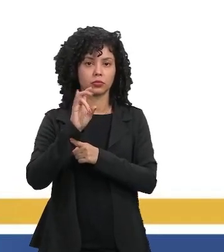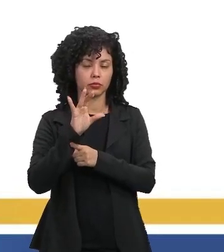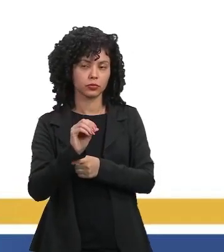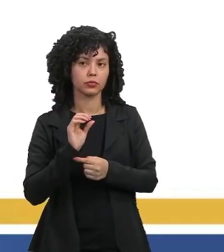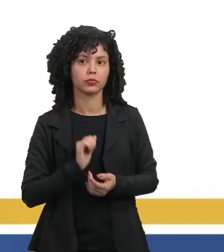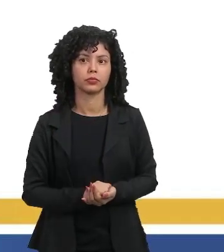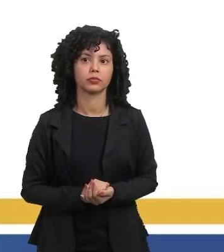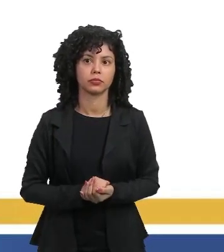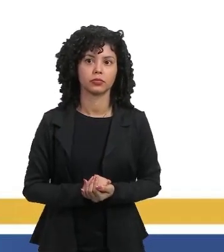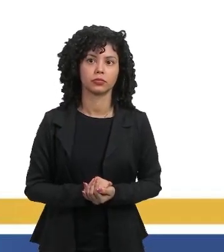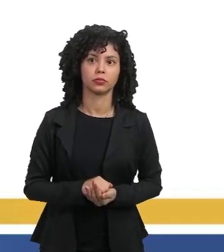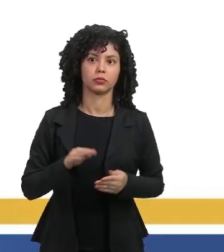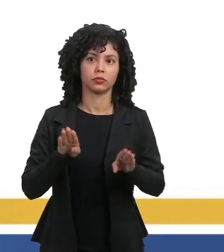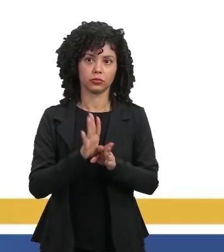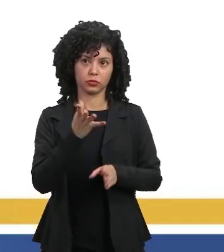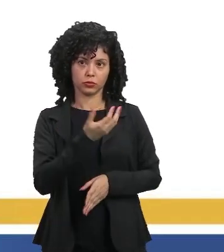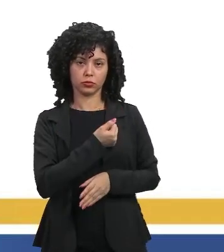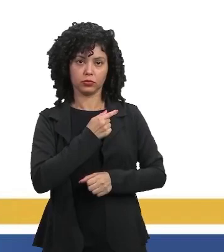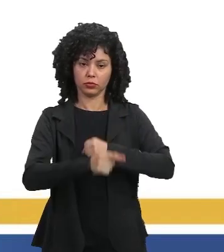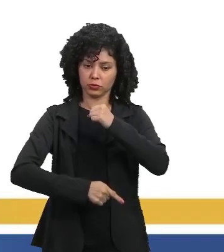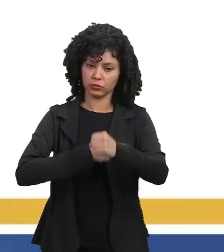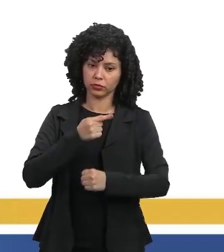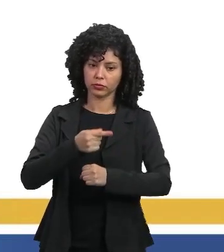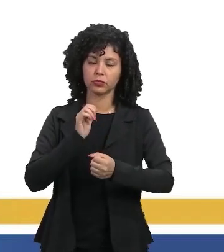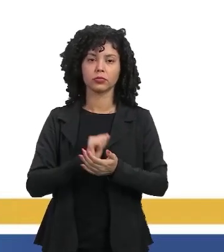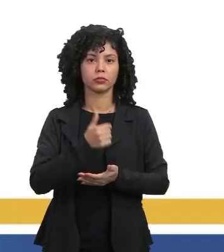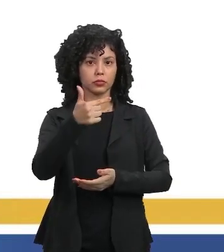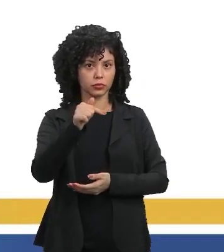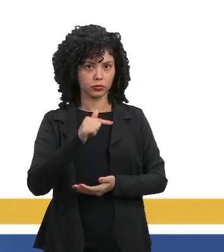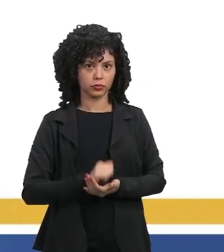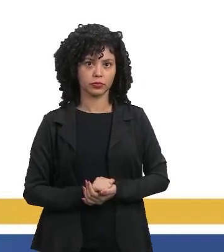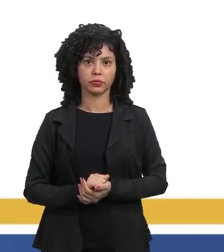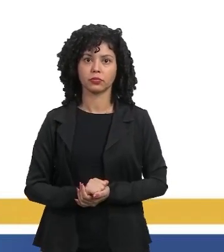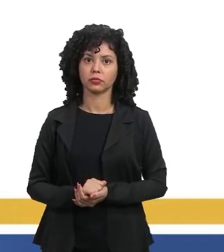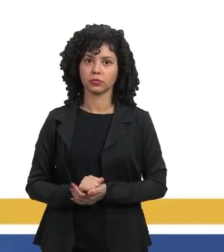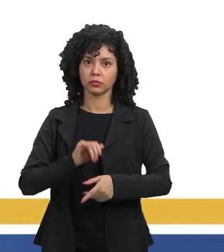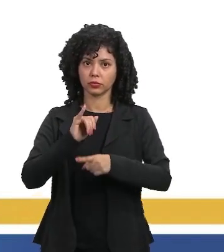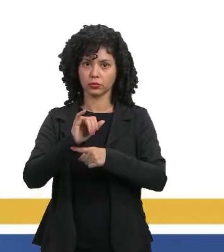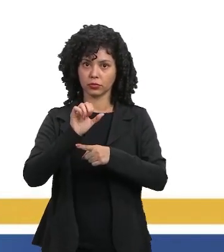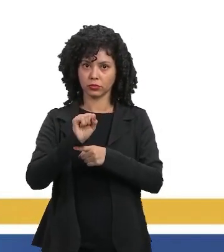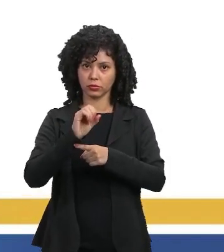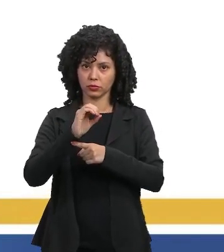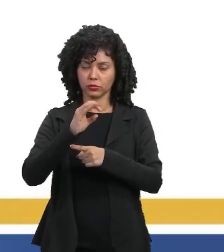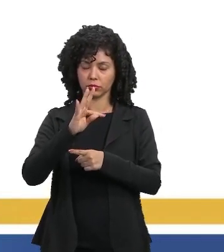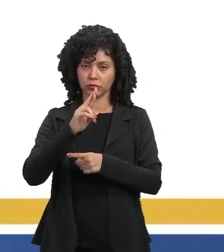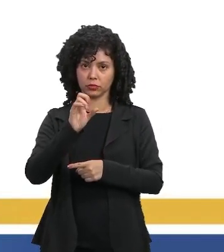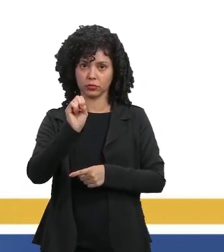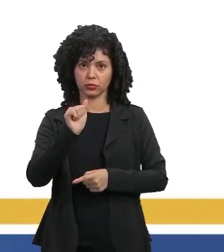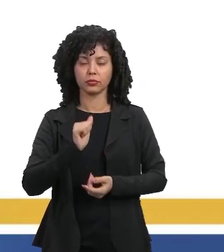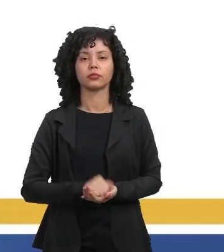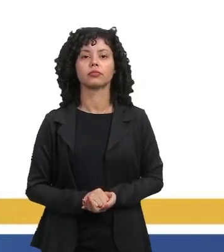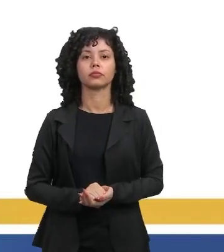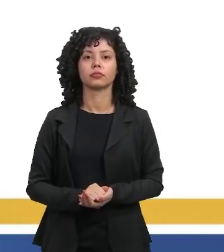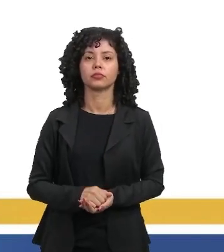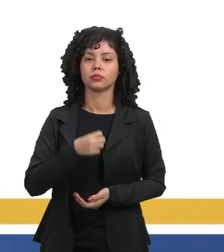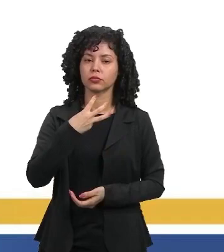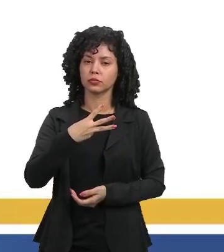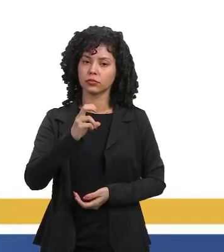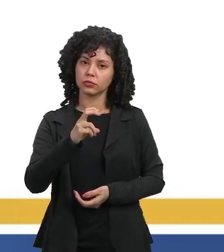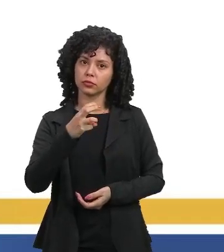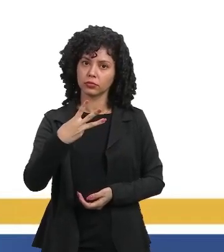íon cloro, possui número atômico 17. E seus isótopos são 35 e